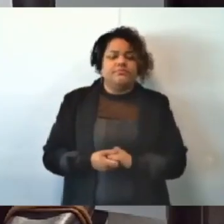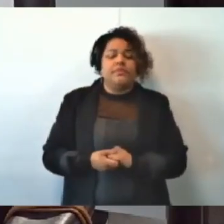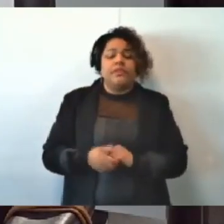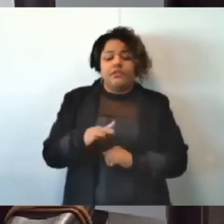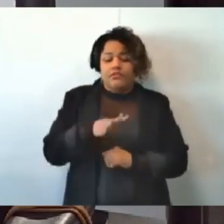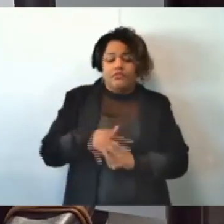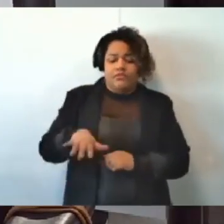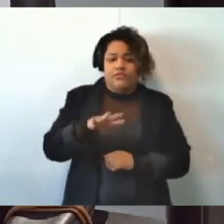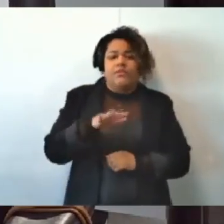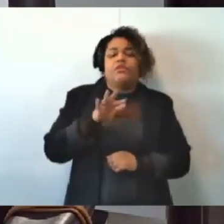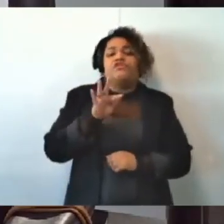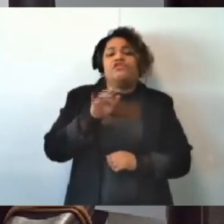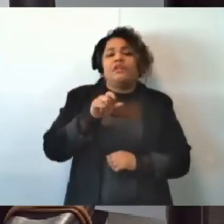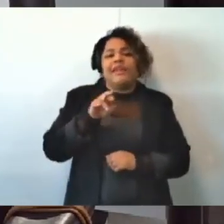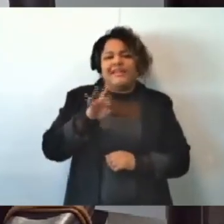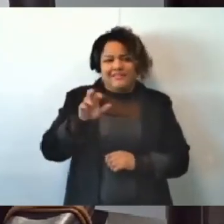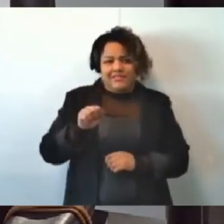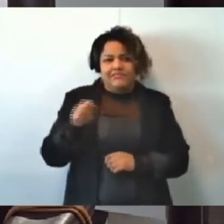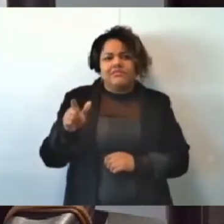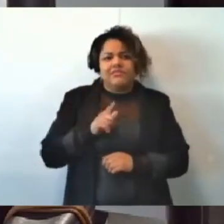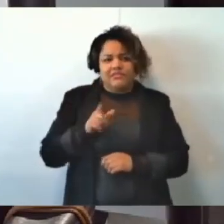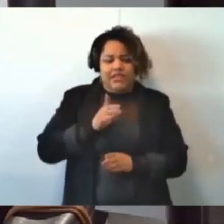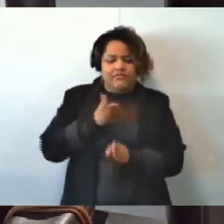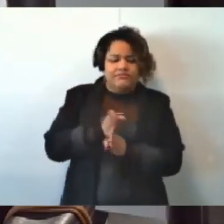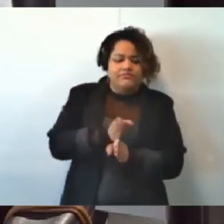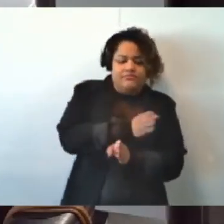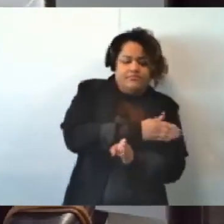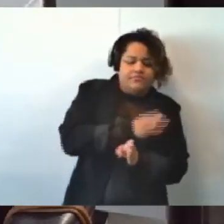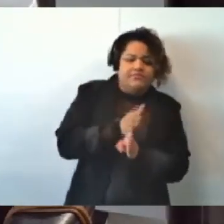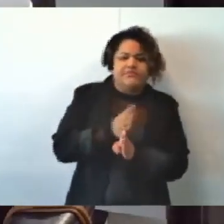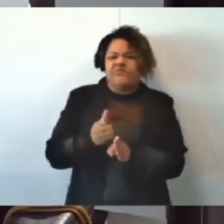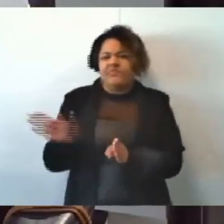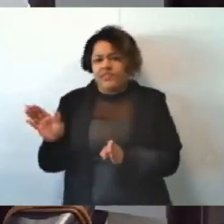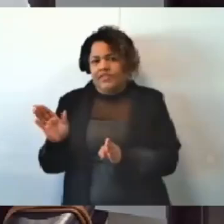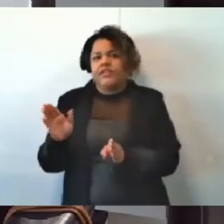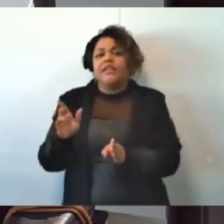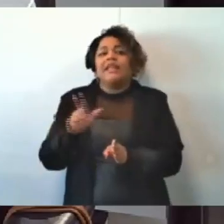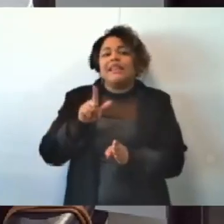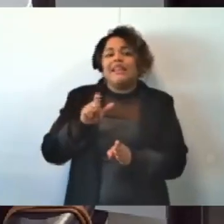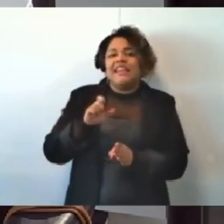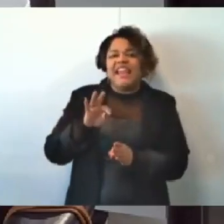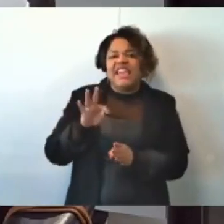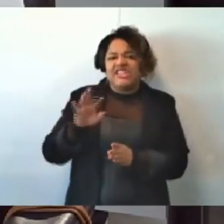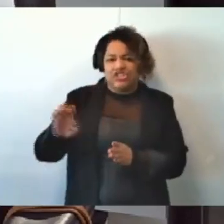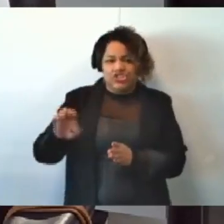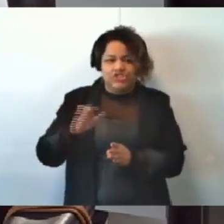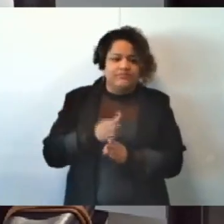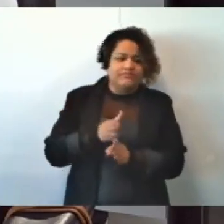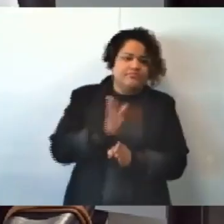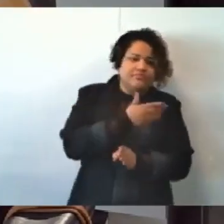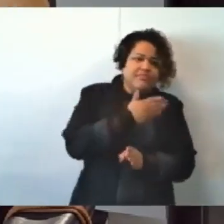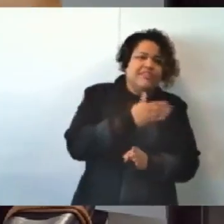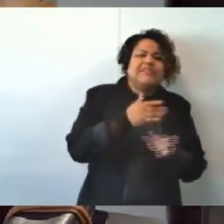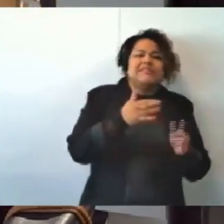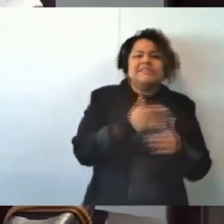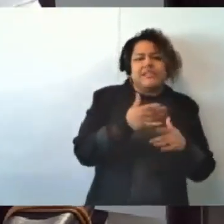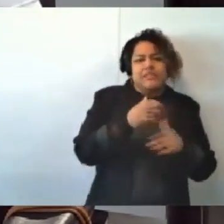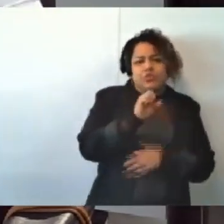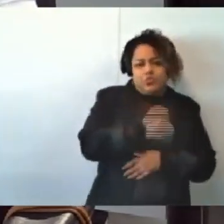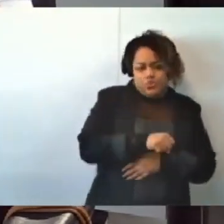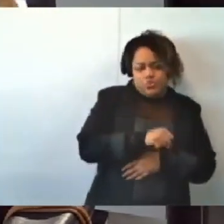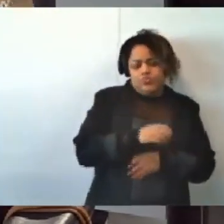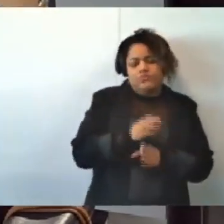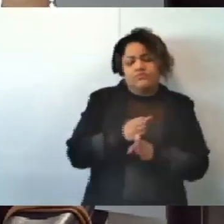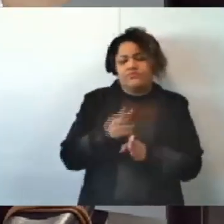essa divisão? O centro-sul é da contorno para o centro, e a regional leste fica da contorno para os bairros,